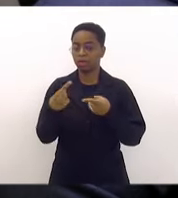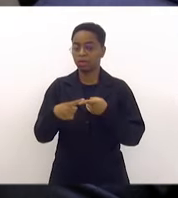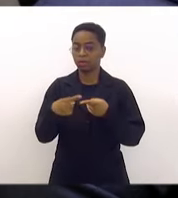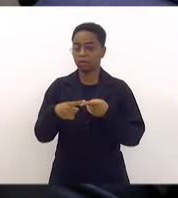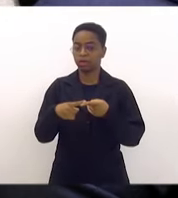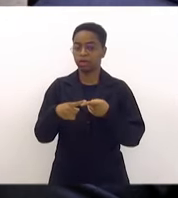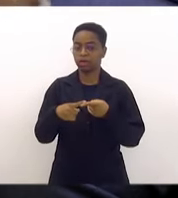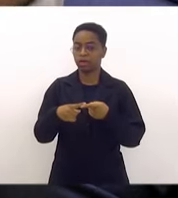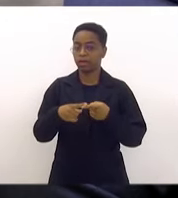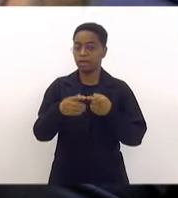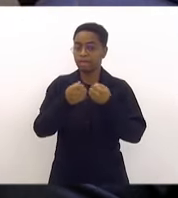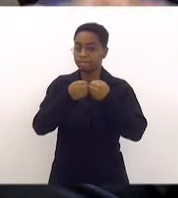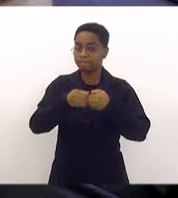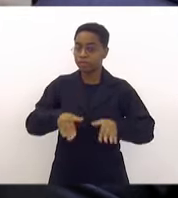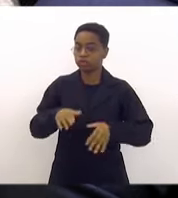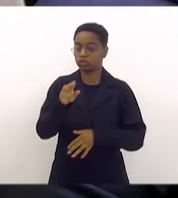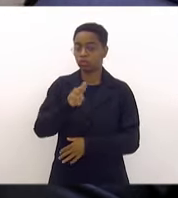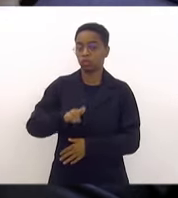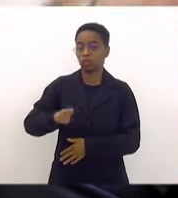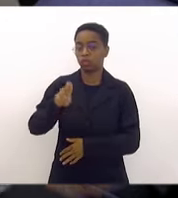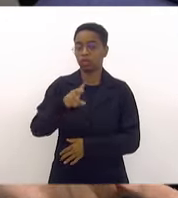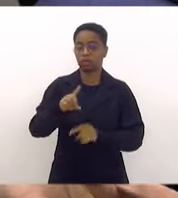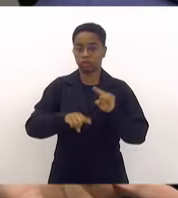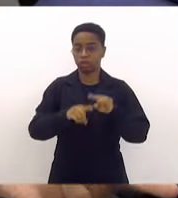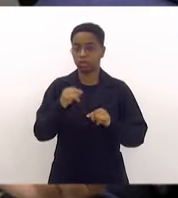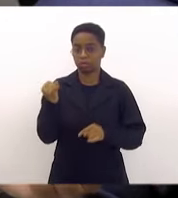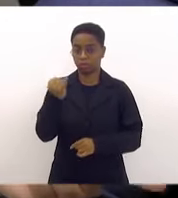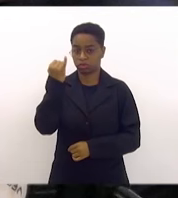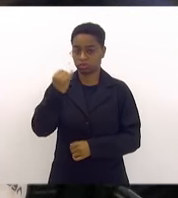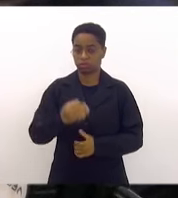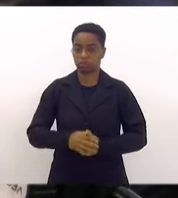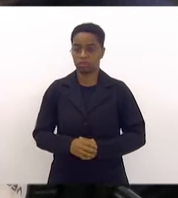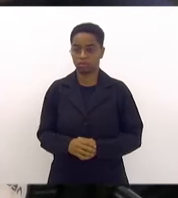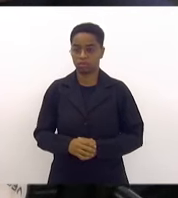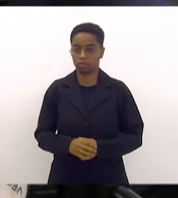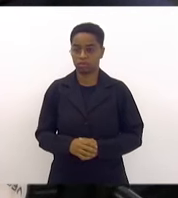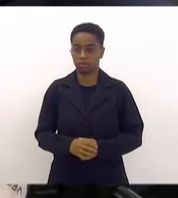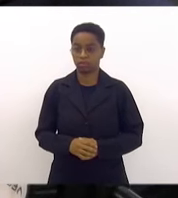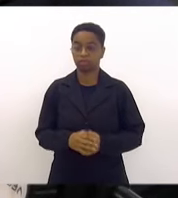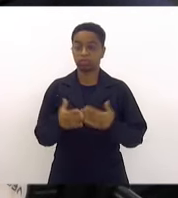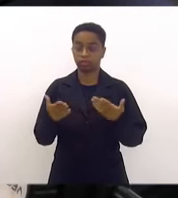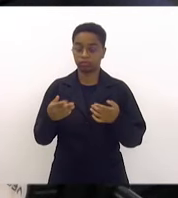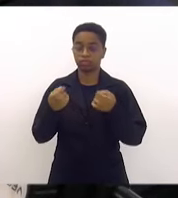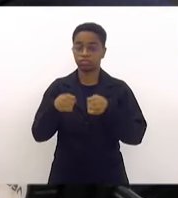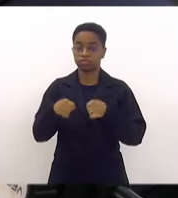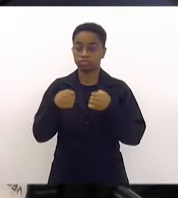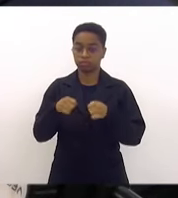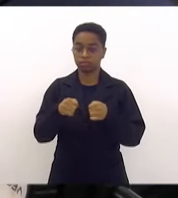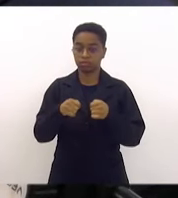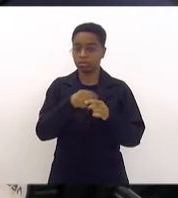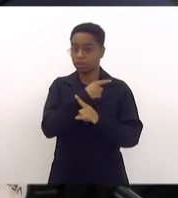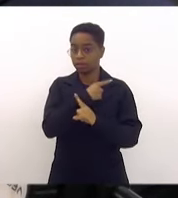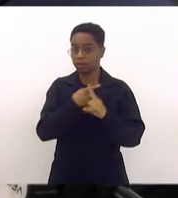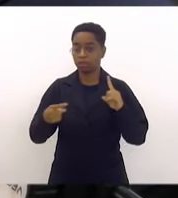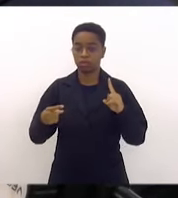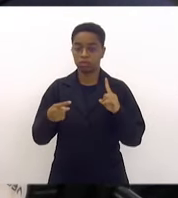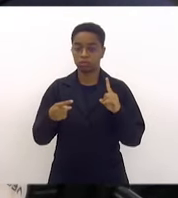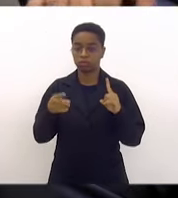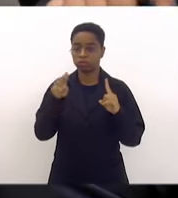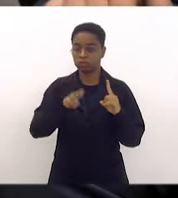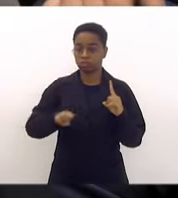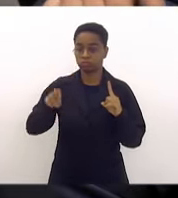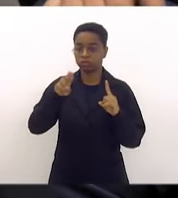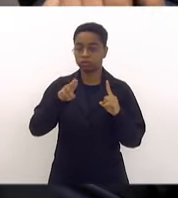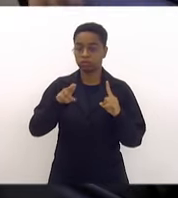distorce a utilização de um instrumento que é importante então é o banimento não é desse